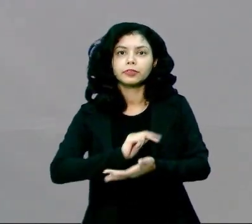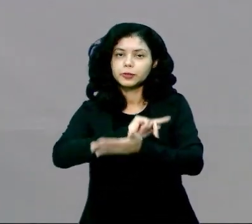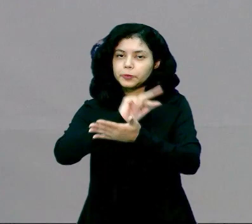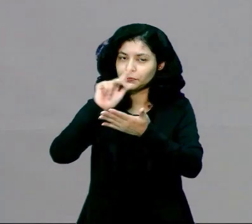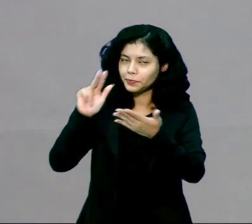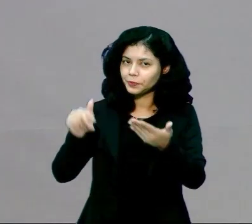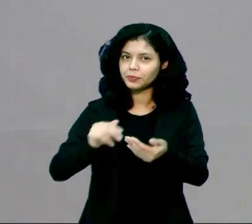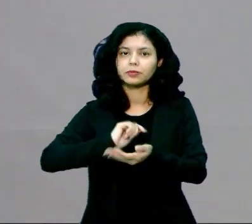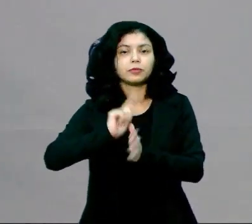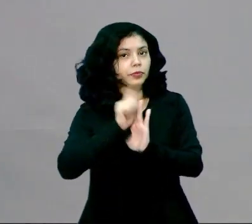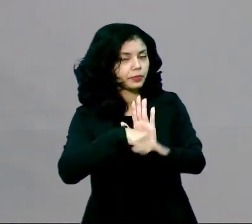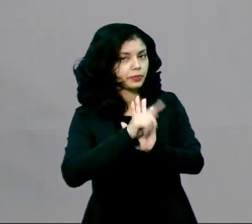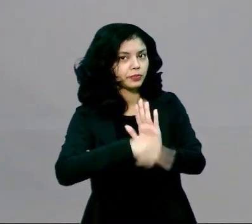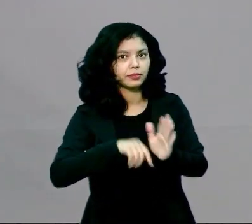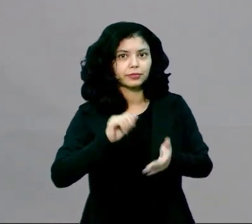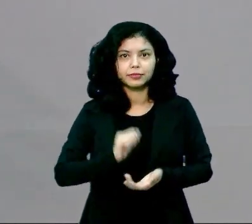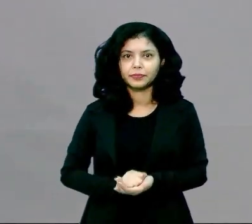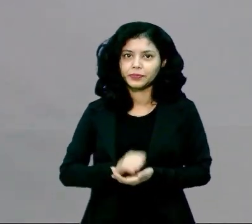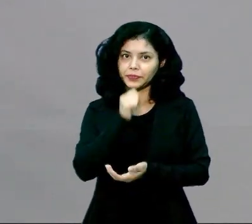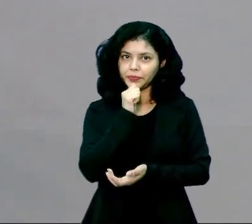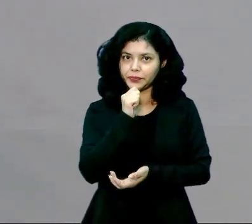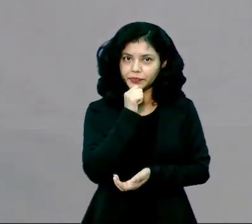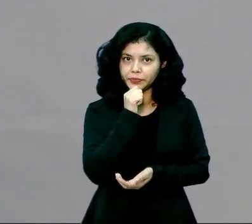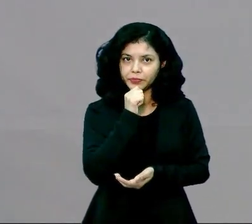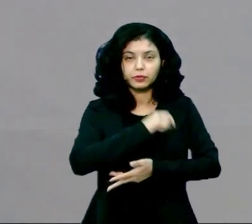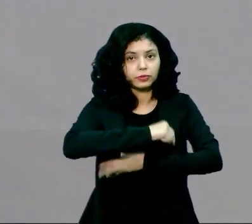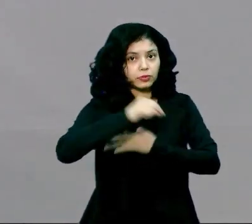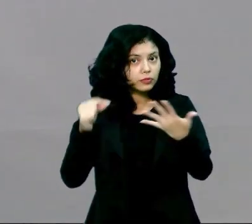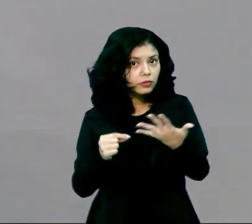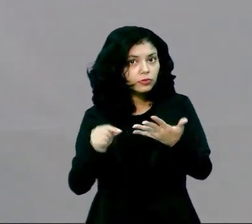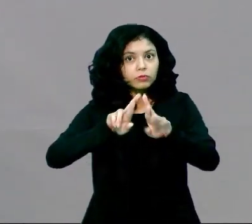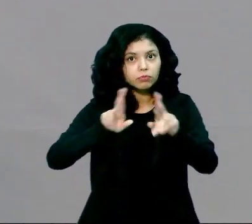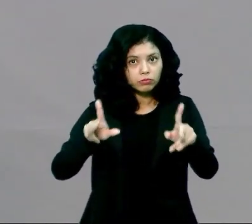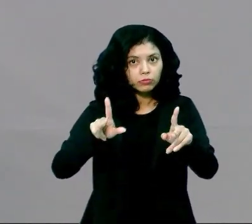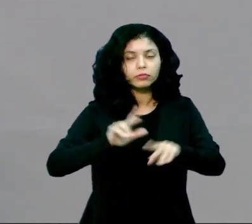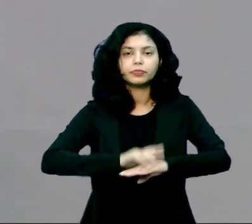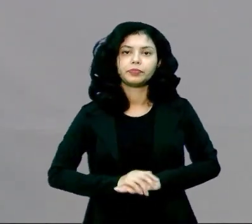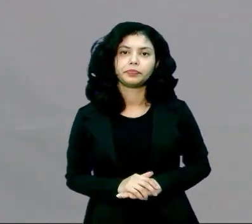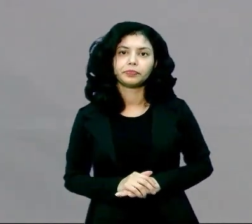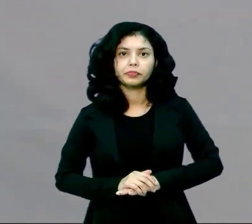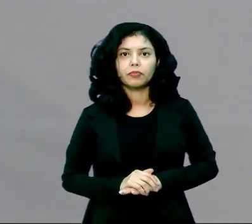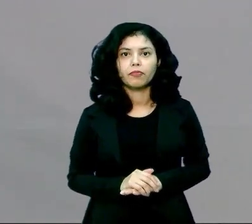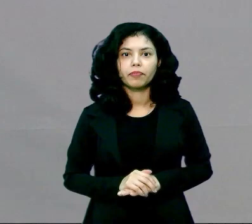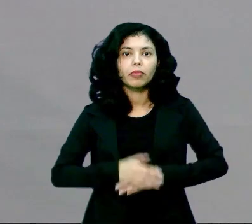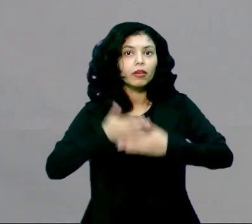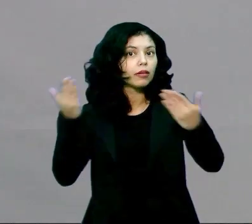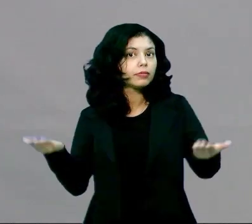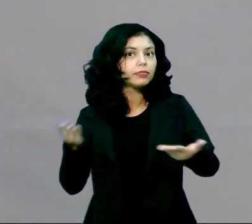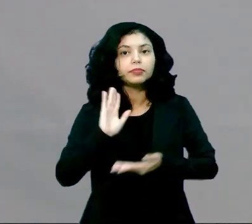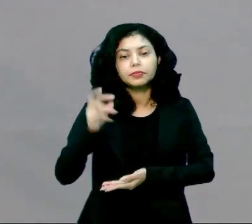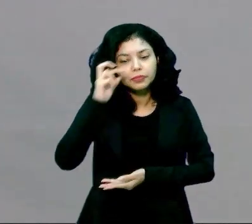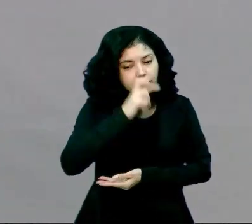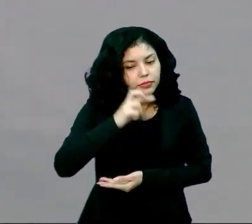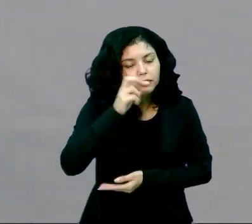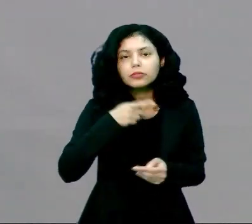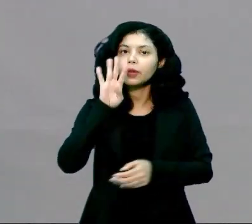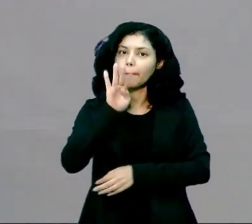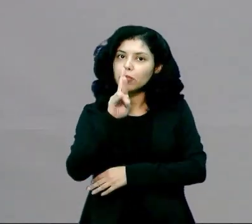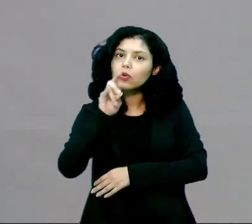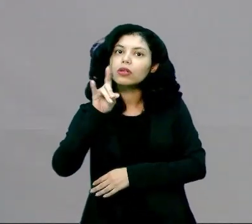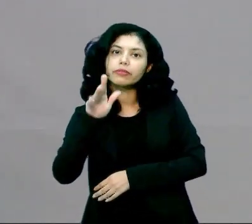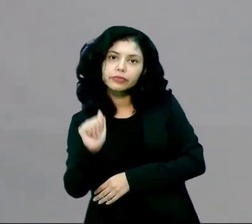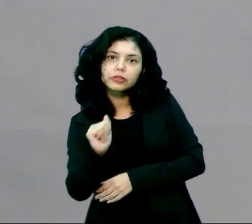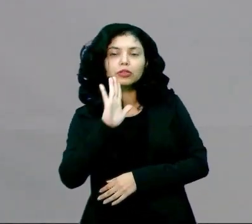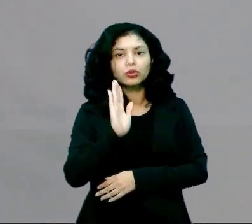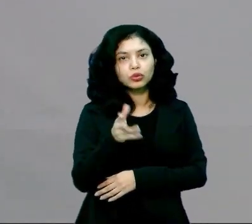em vários gêneros, né, e com prevalência de tipologias textuais diferentes. Então a gente já analisou